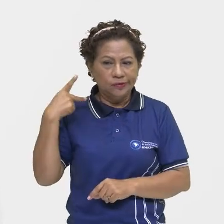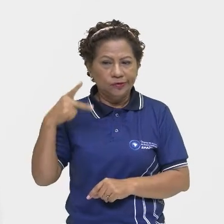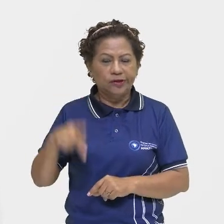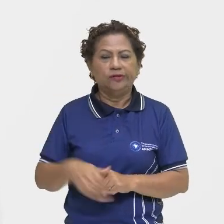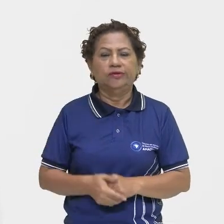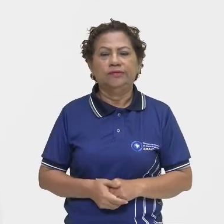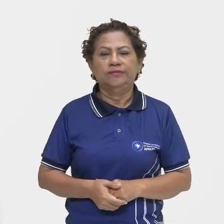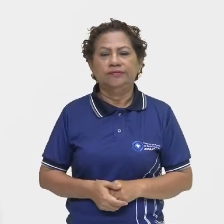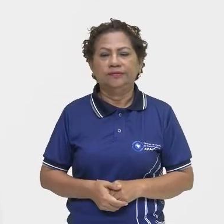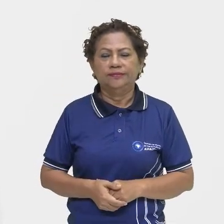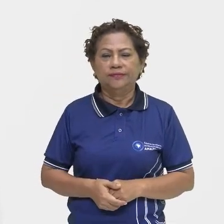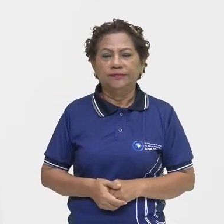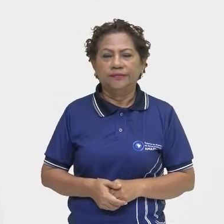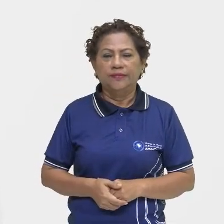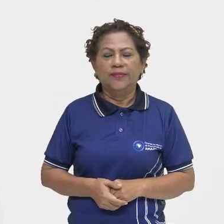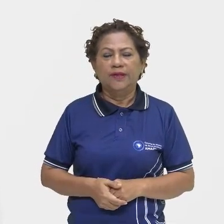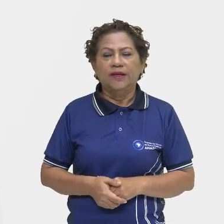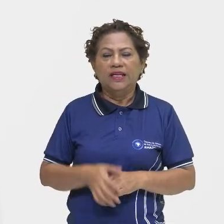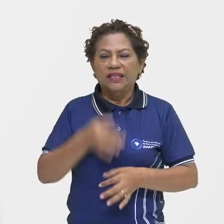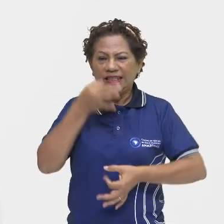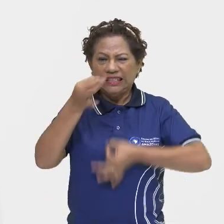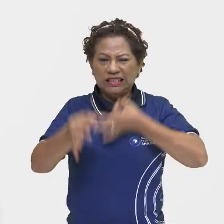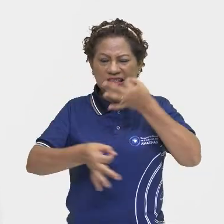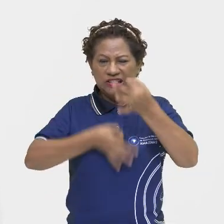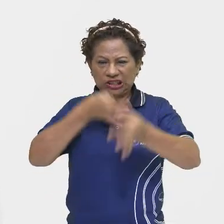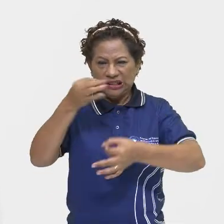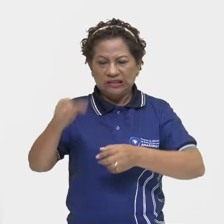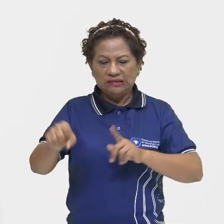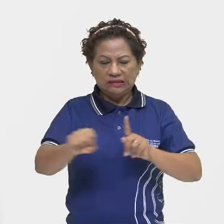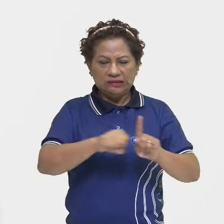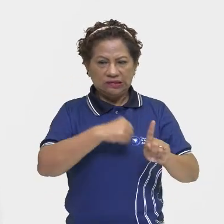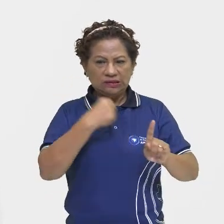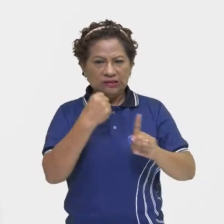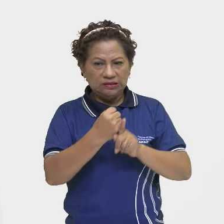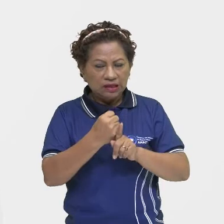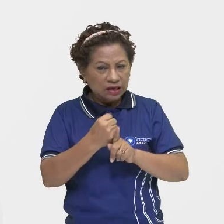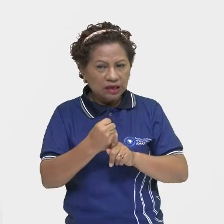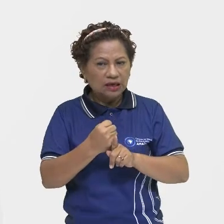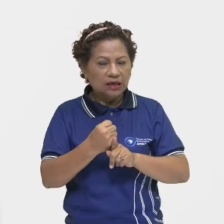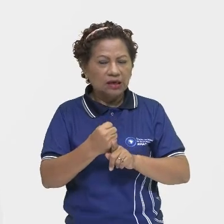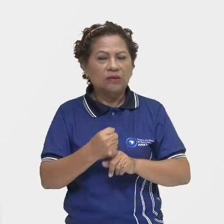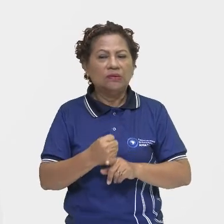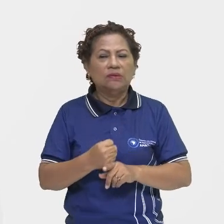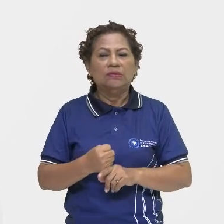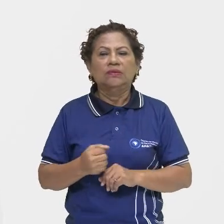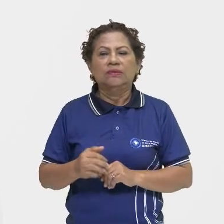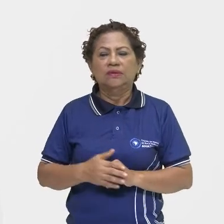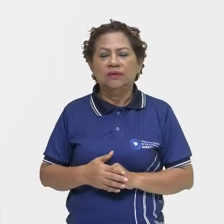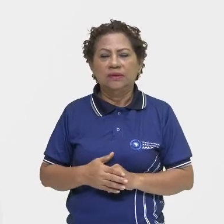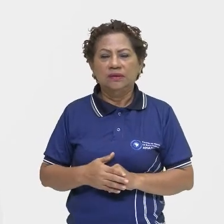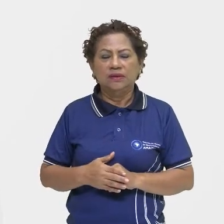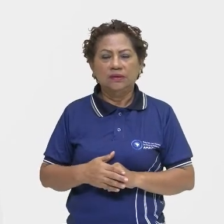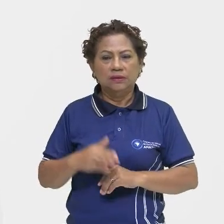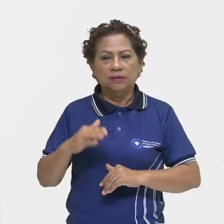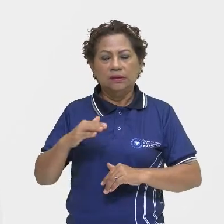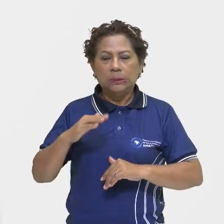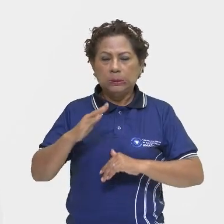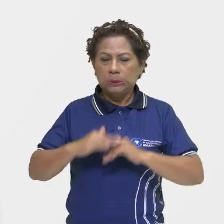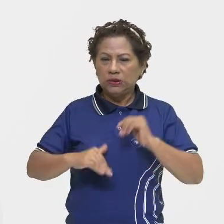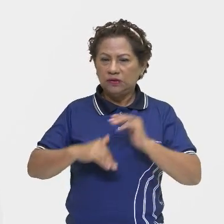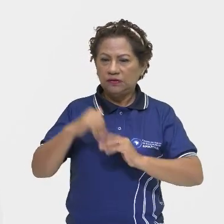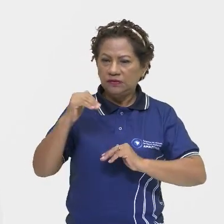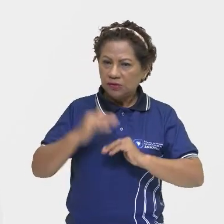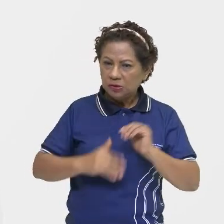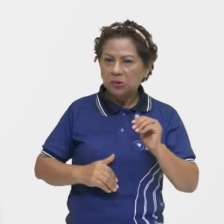para fazer uma crítica social. O Crânio vem com o seu grafite, ele faz a sua crítica social,